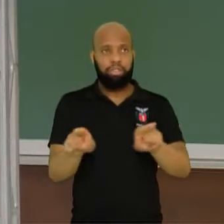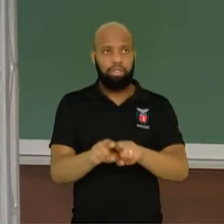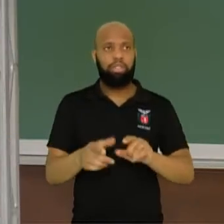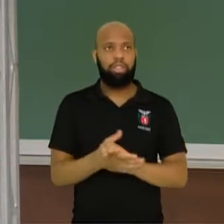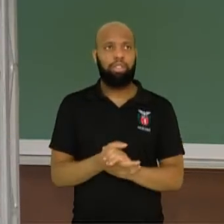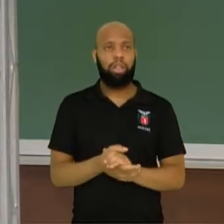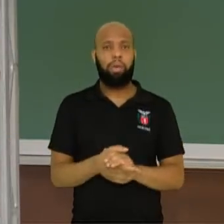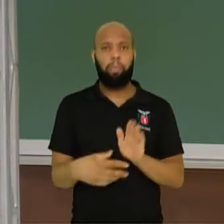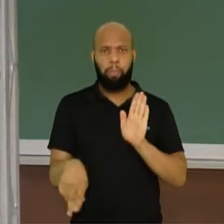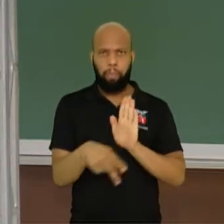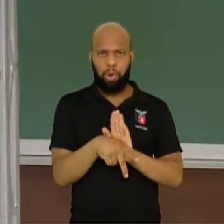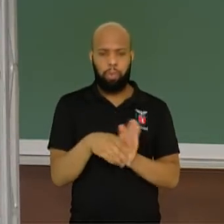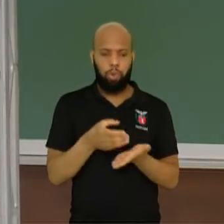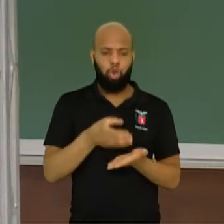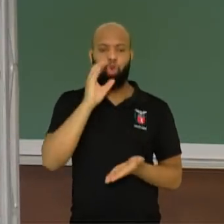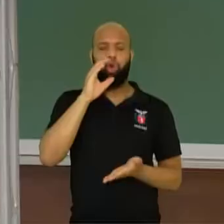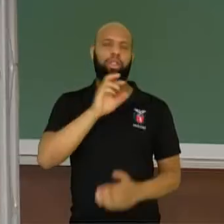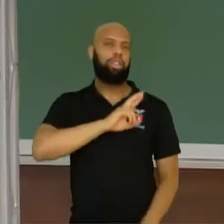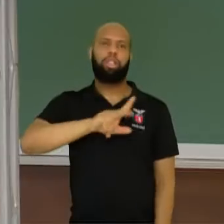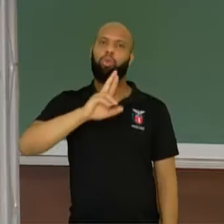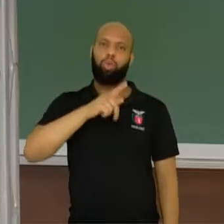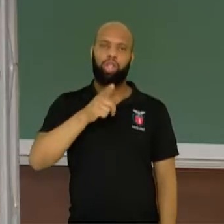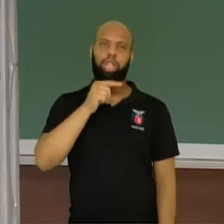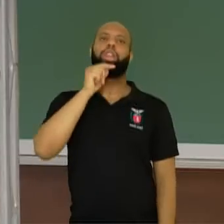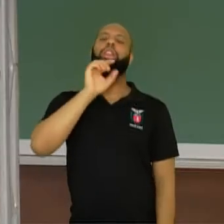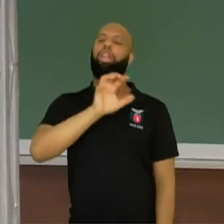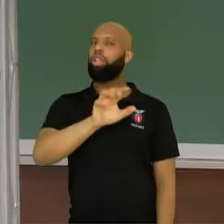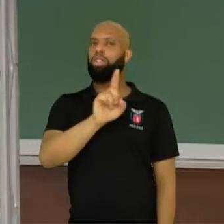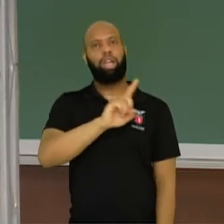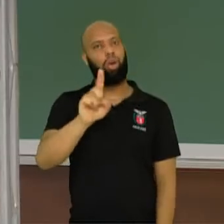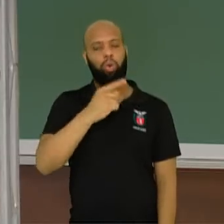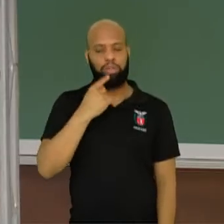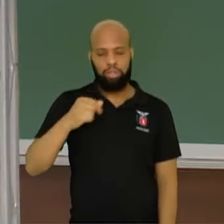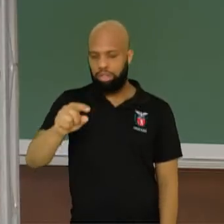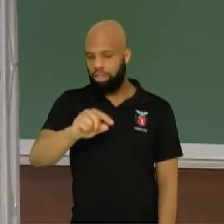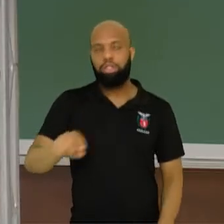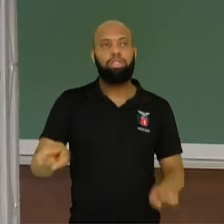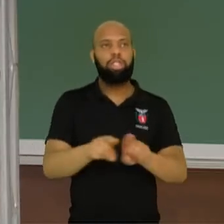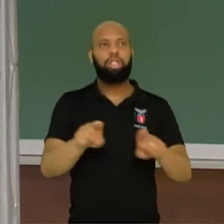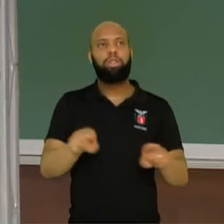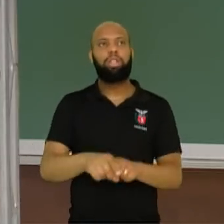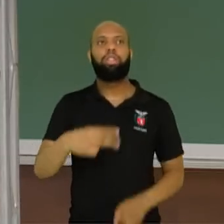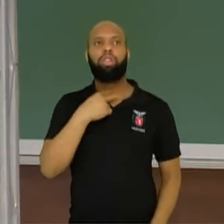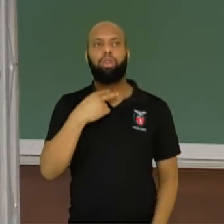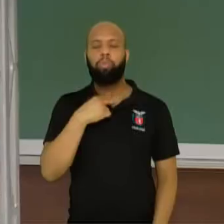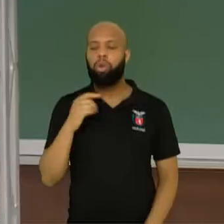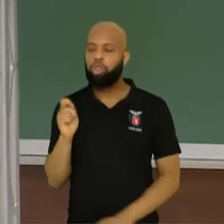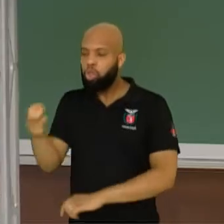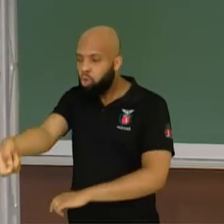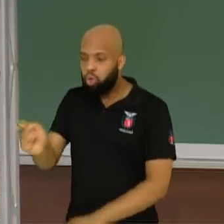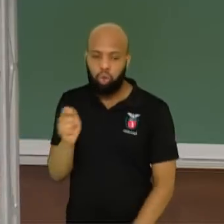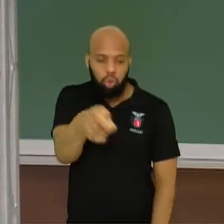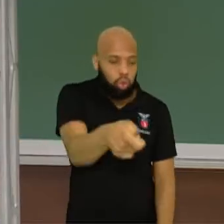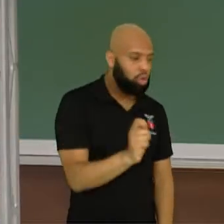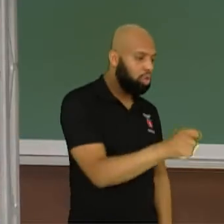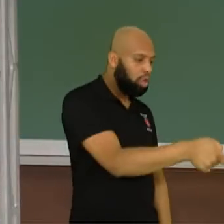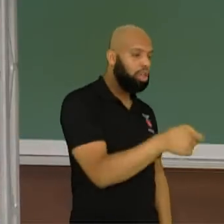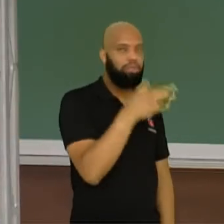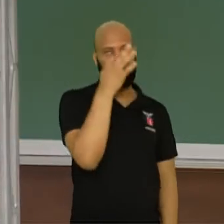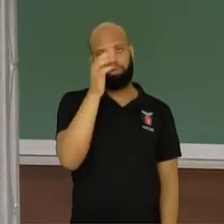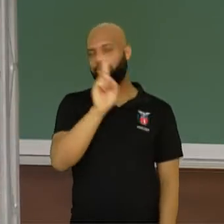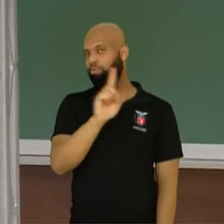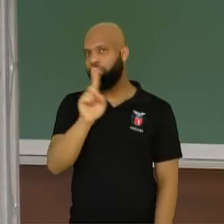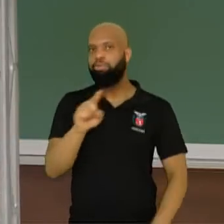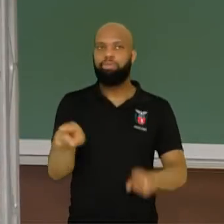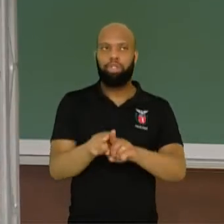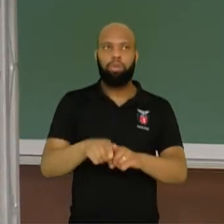pode interferir no seu desenvolvimento. Até para nós, seres humanos. Embora ela seja água e tenha muito sal, ela vai nos